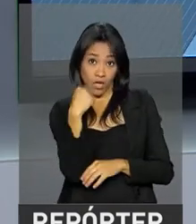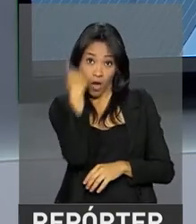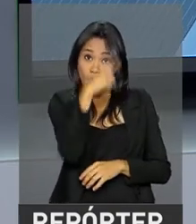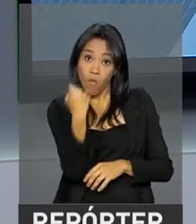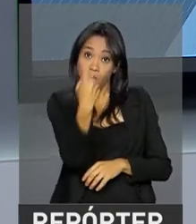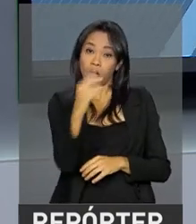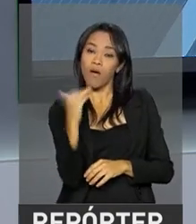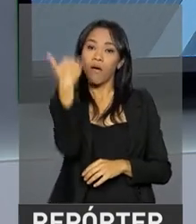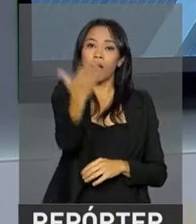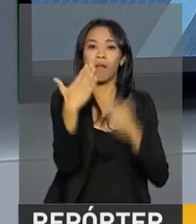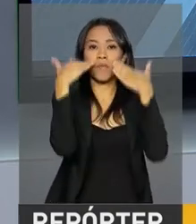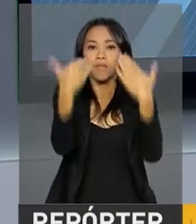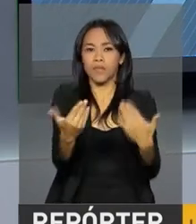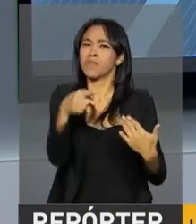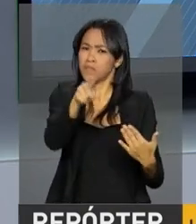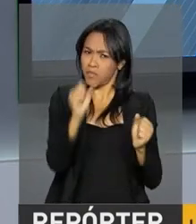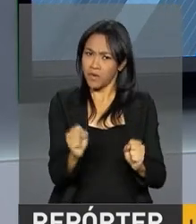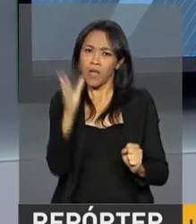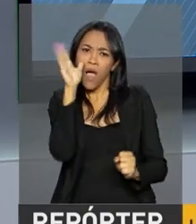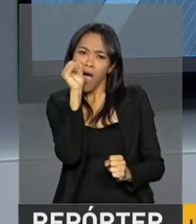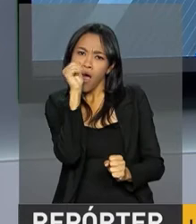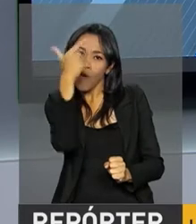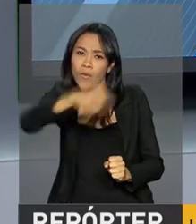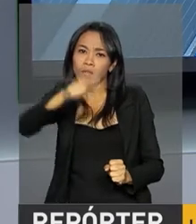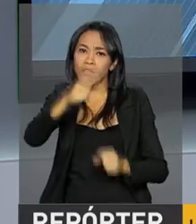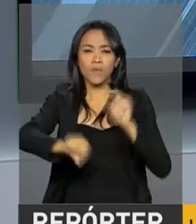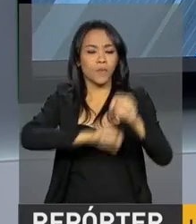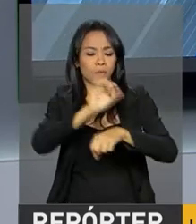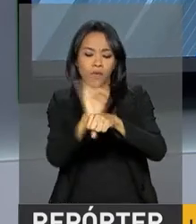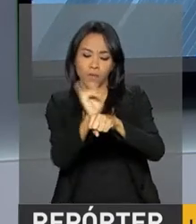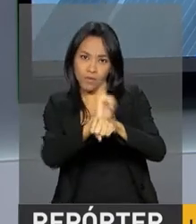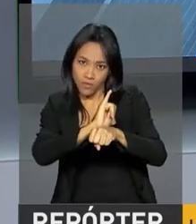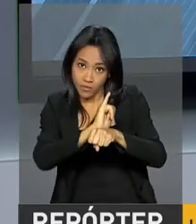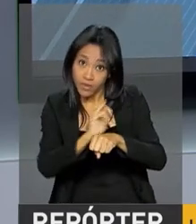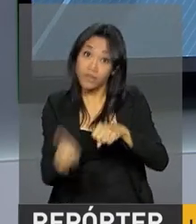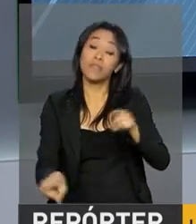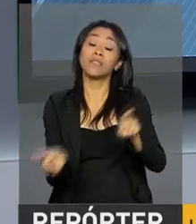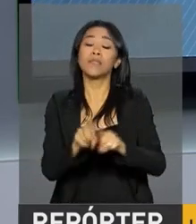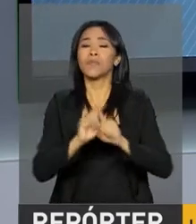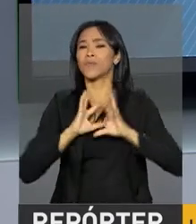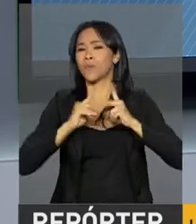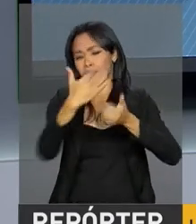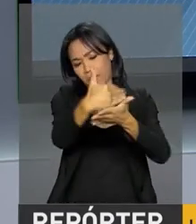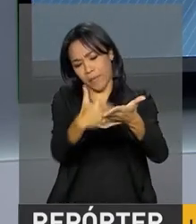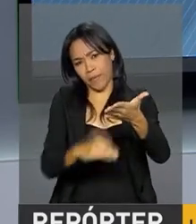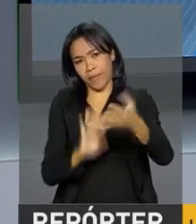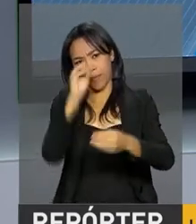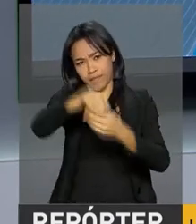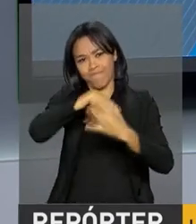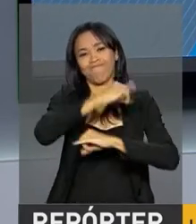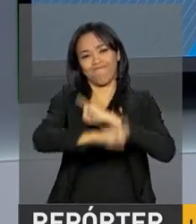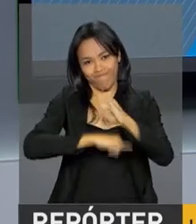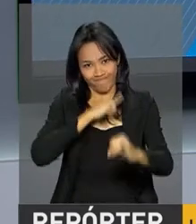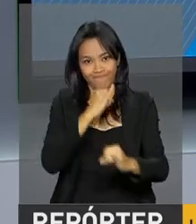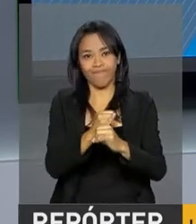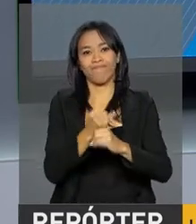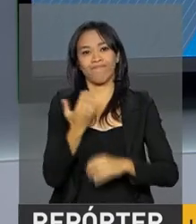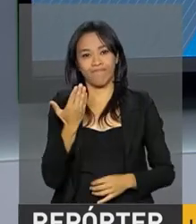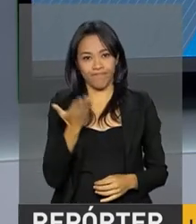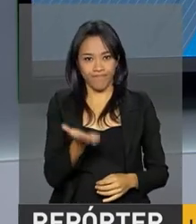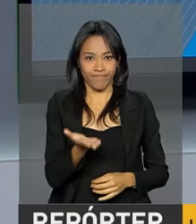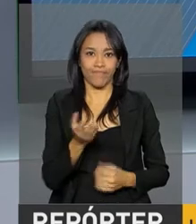da nossa próxima edição você pode rever as reportagens no youtube e toda nossa programação e está disponível na nossa página